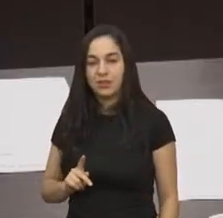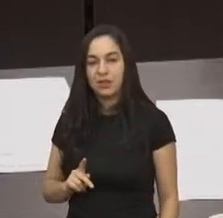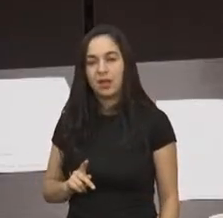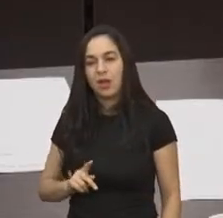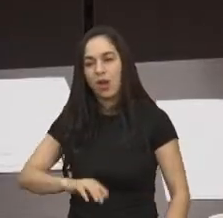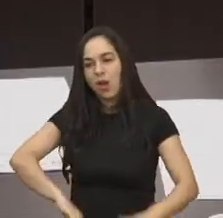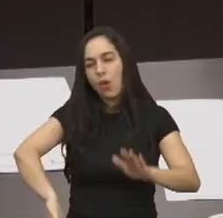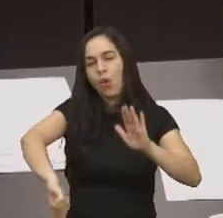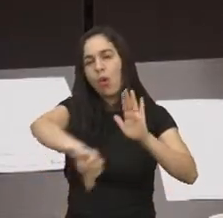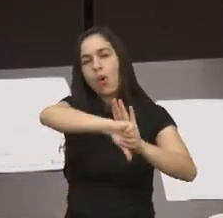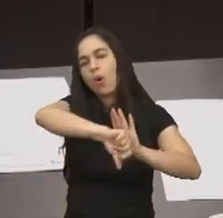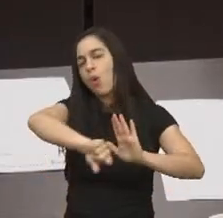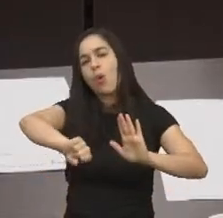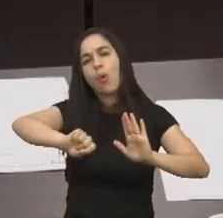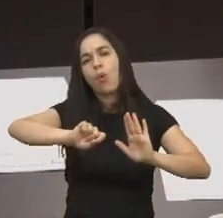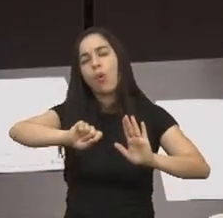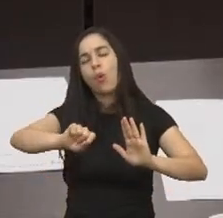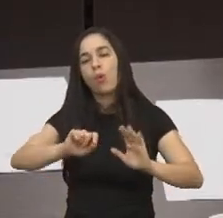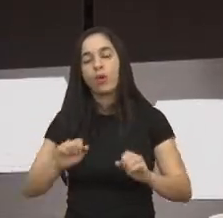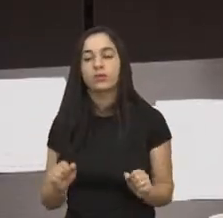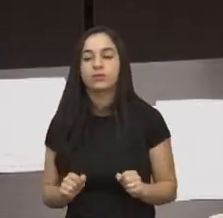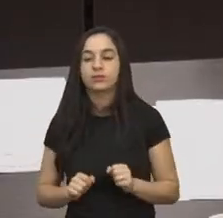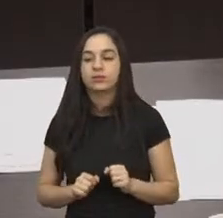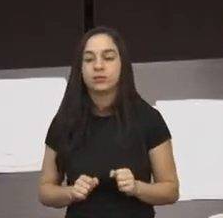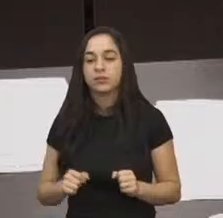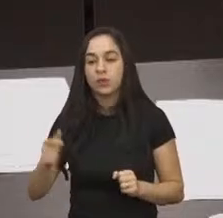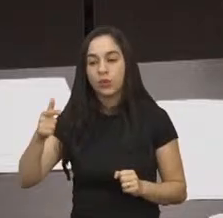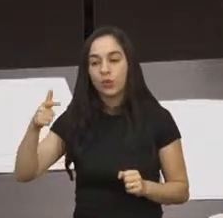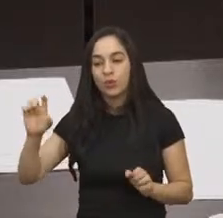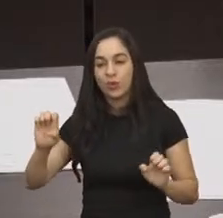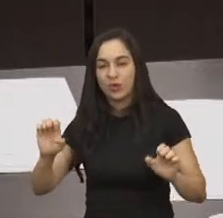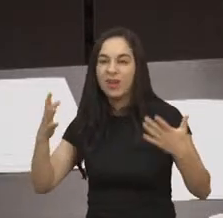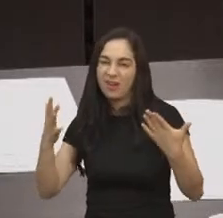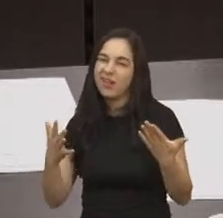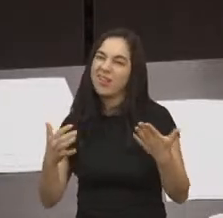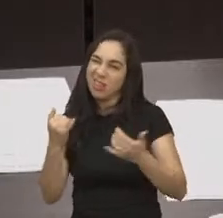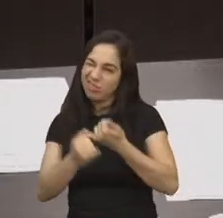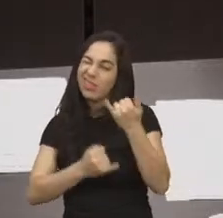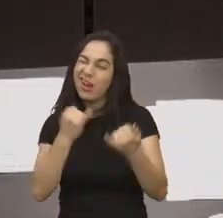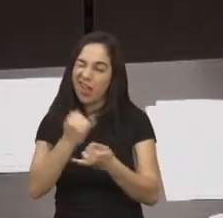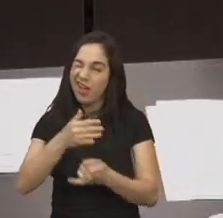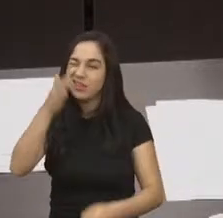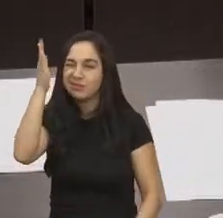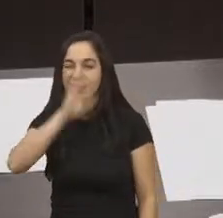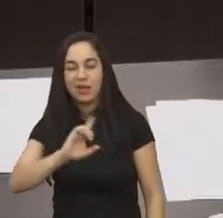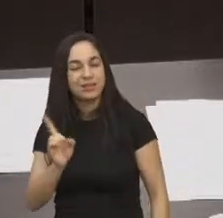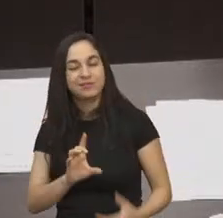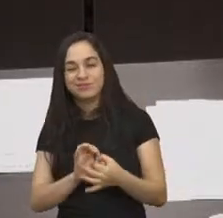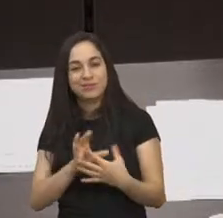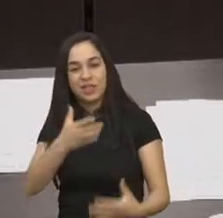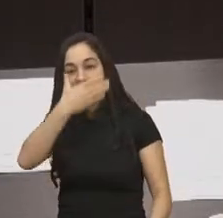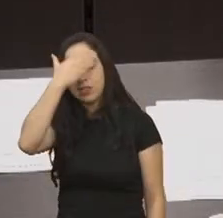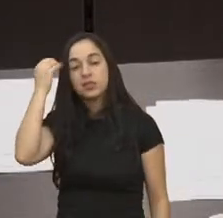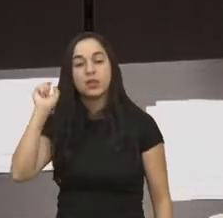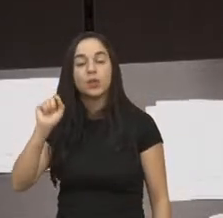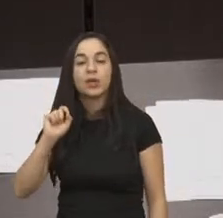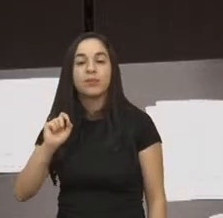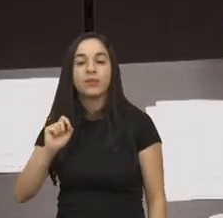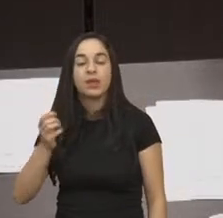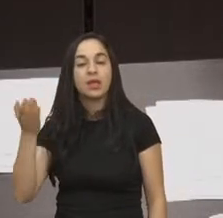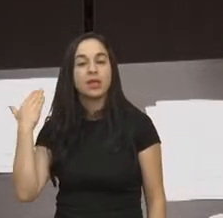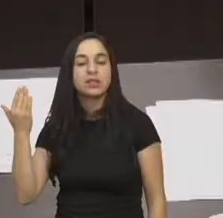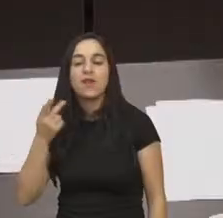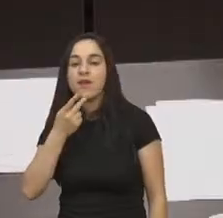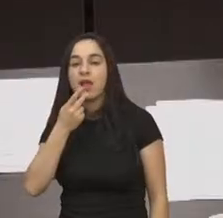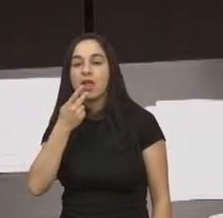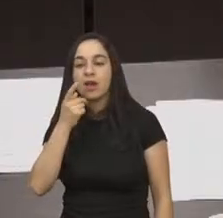crime? Em outro evento, a internet é cruel, a internet não deixa de esquecer. Em outro evento ele diz,